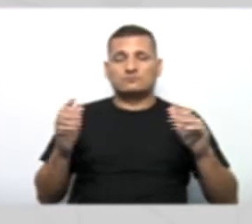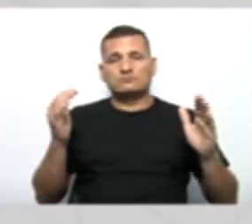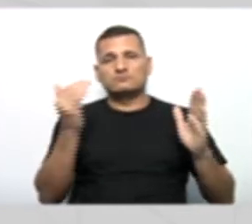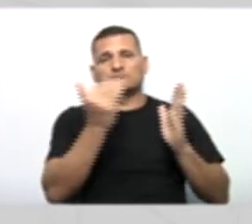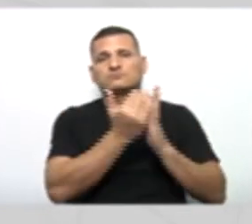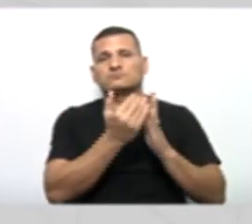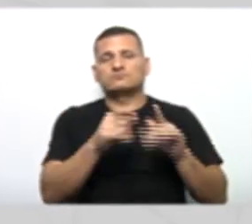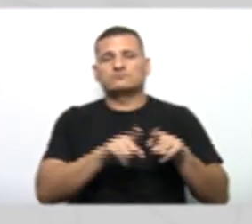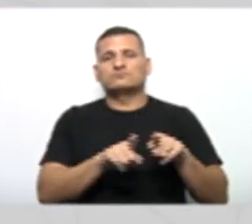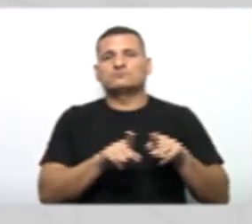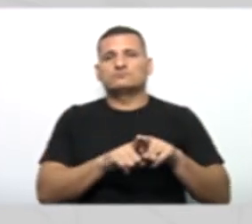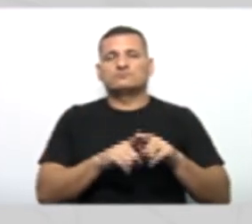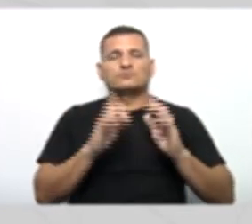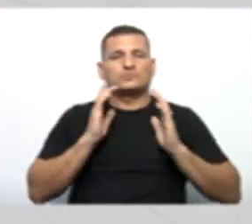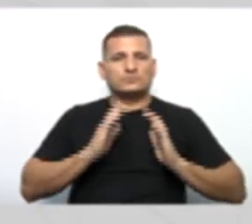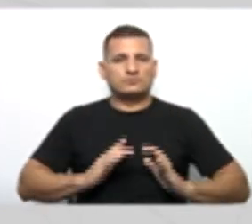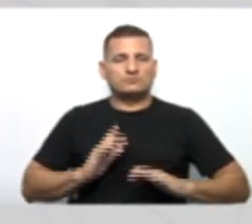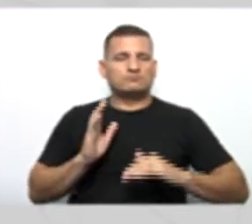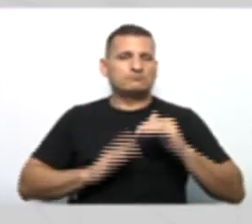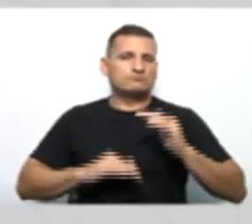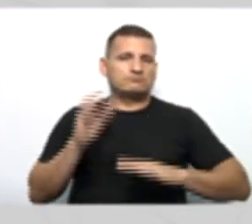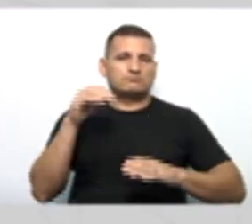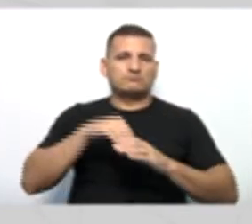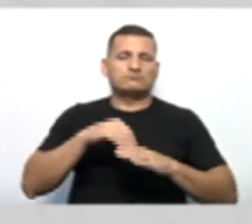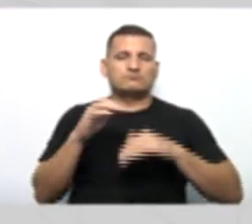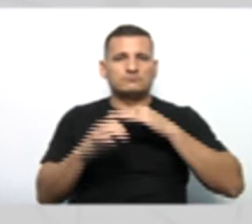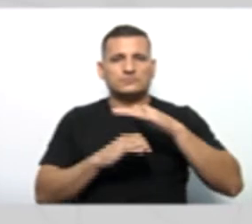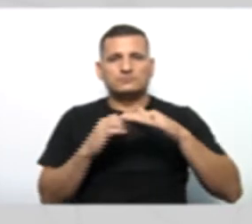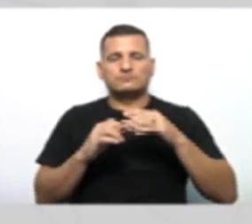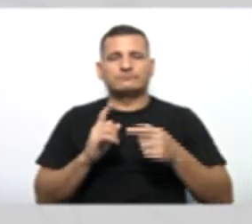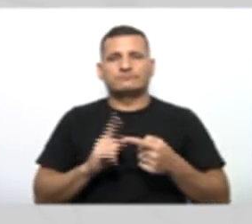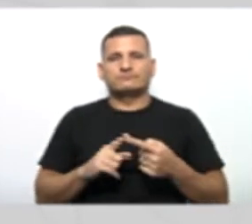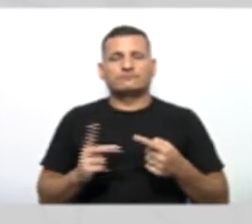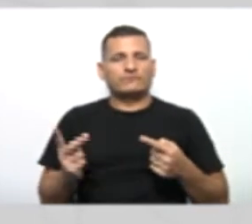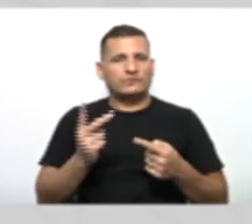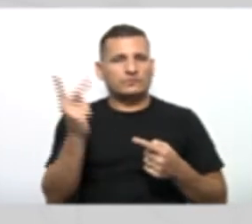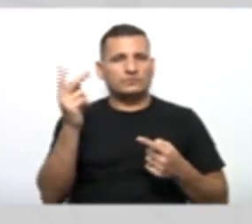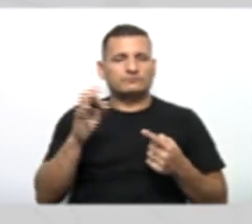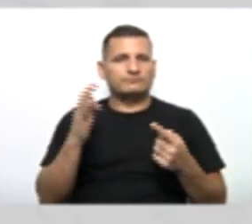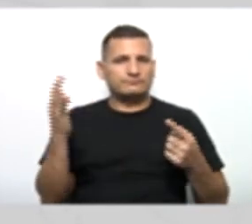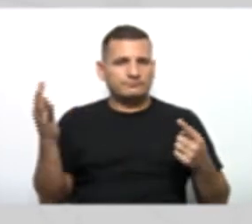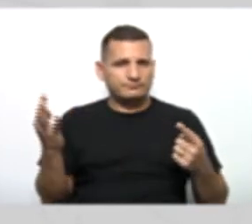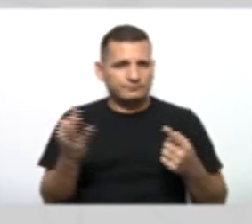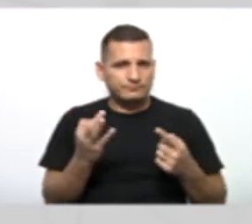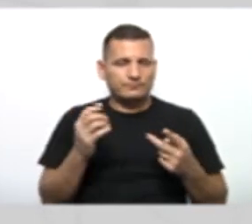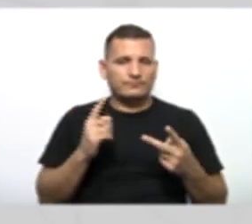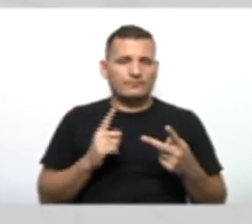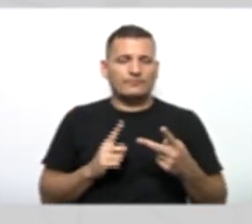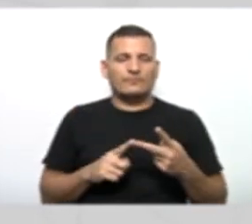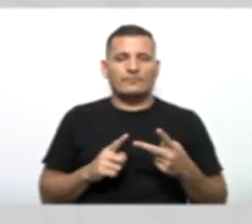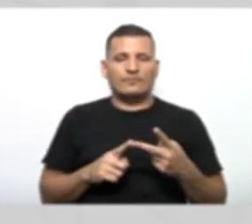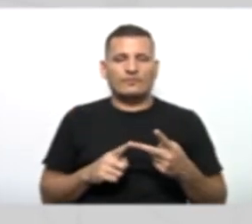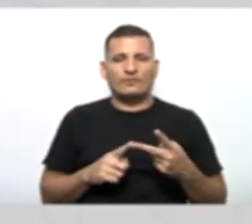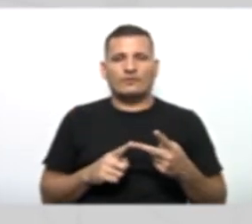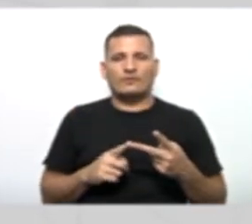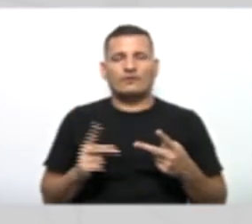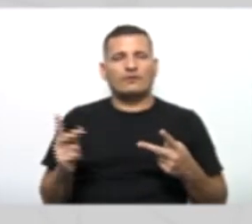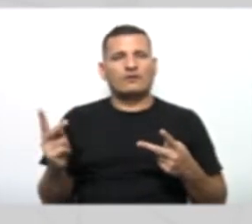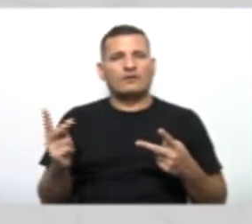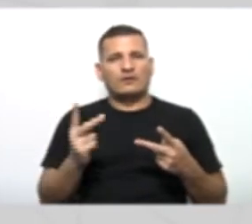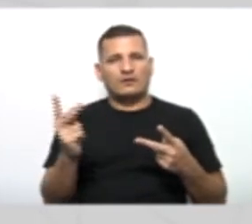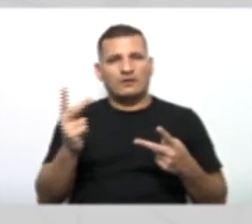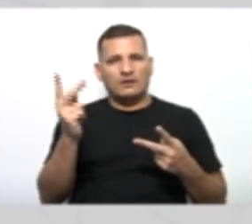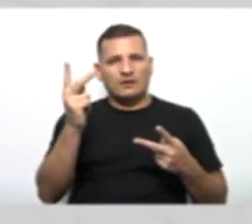dos profissionais que estão naquela empresa os valores familiares os valores é